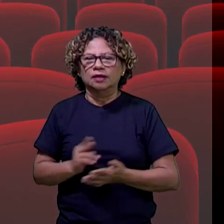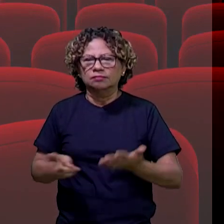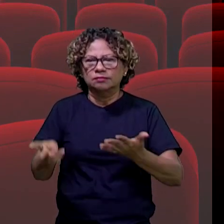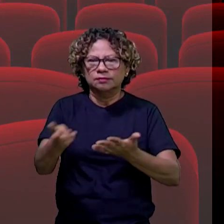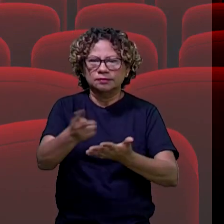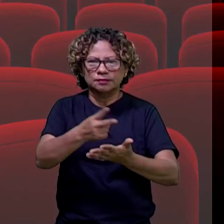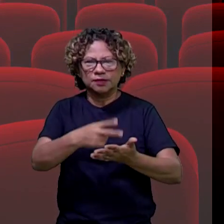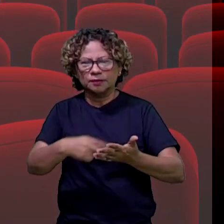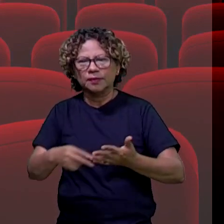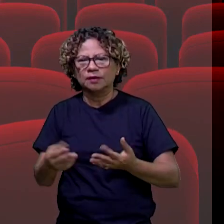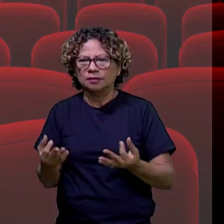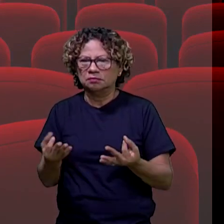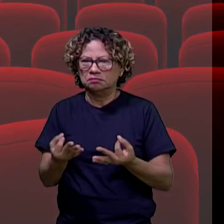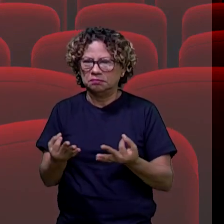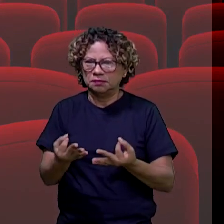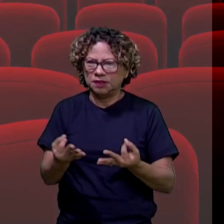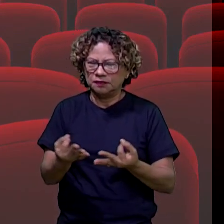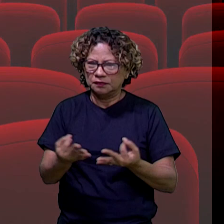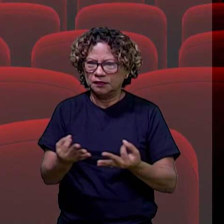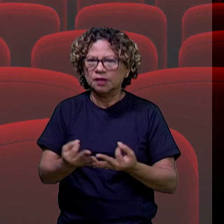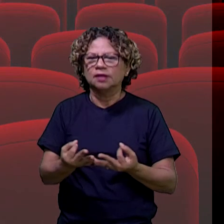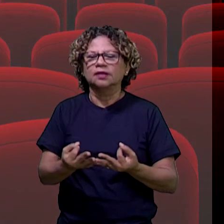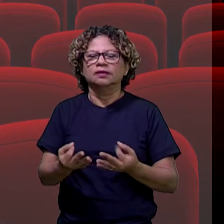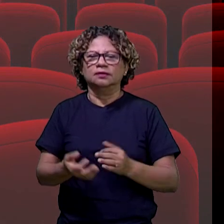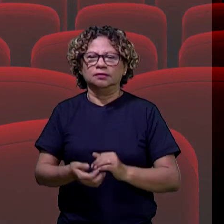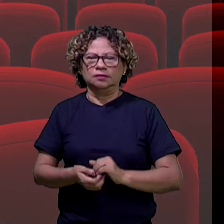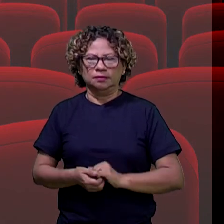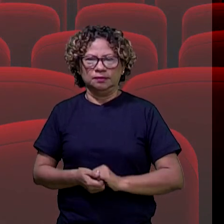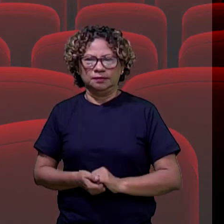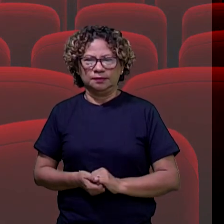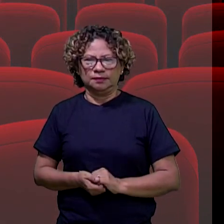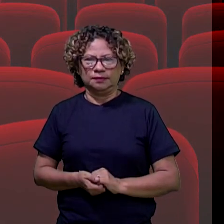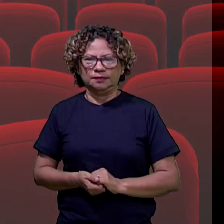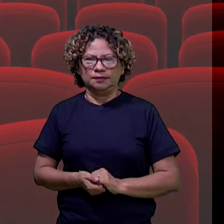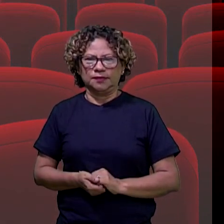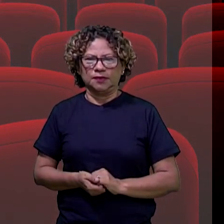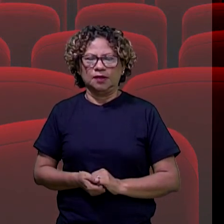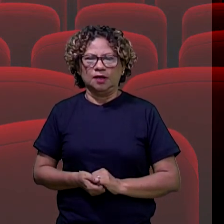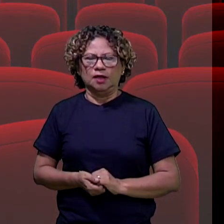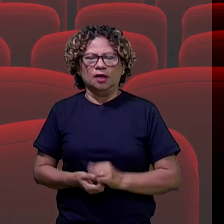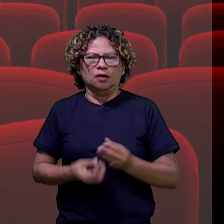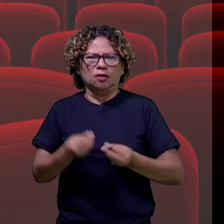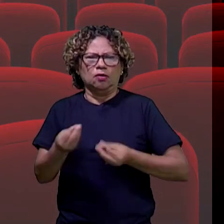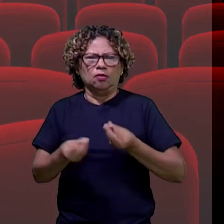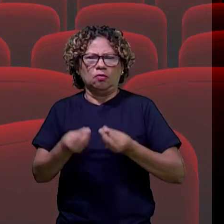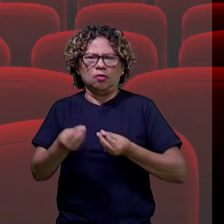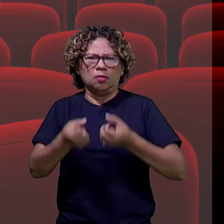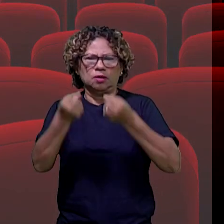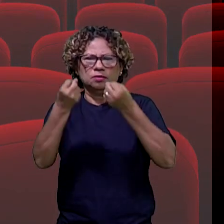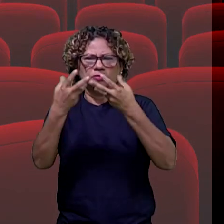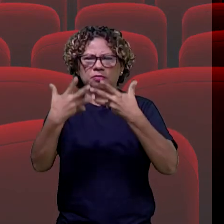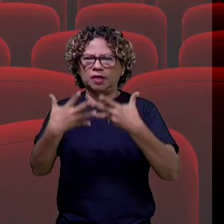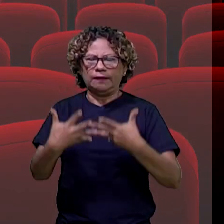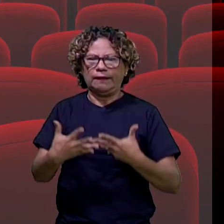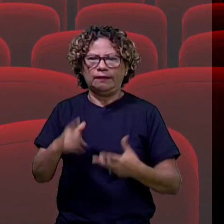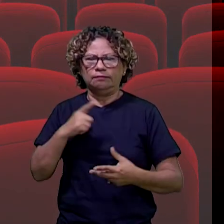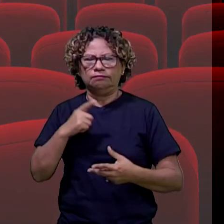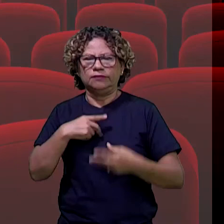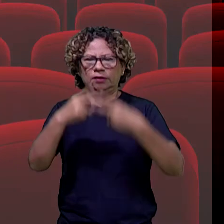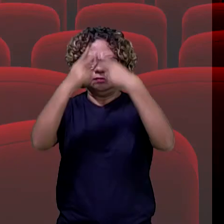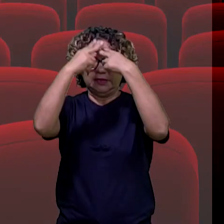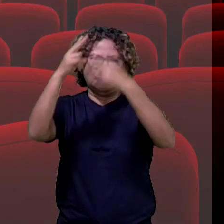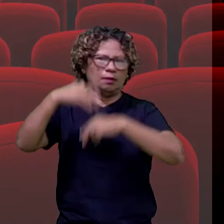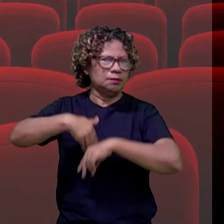alguns pontos, algumas ações muito mais elevadas, né, assim, como eu posso falar, com um drama um